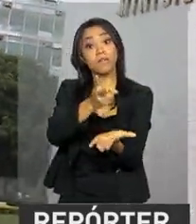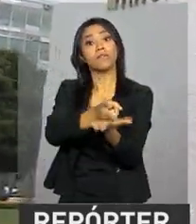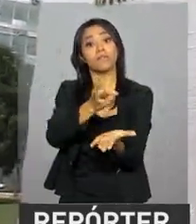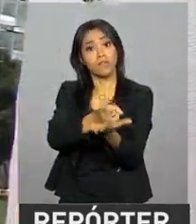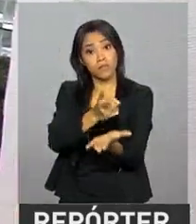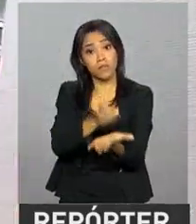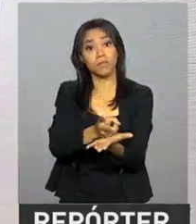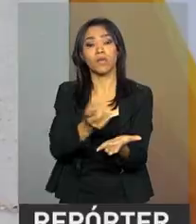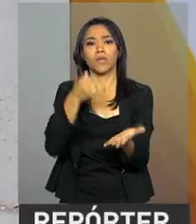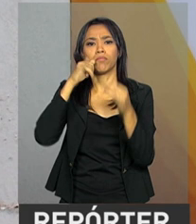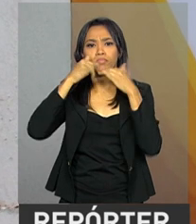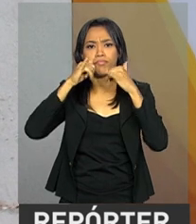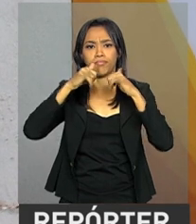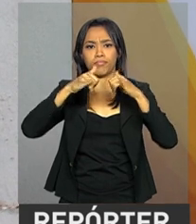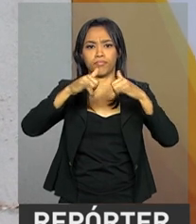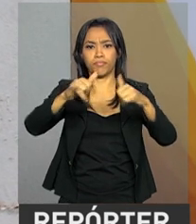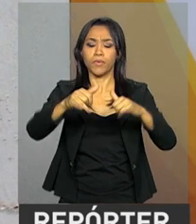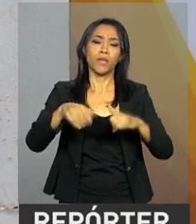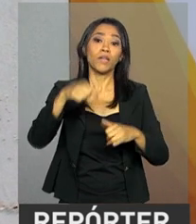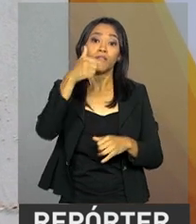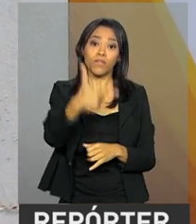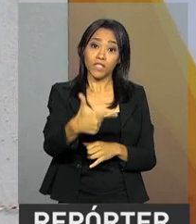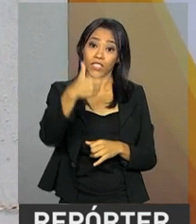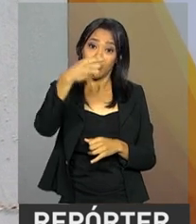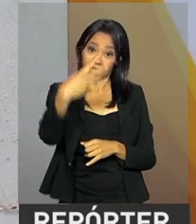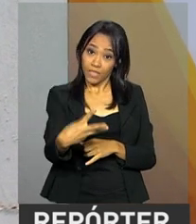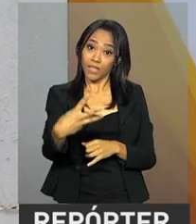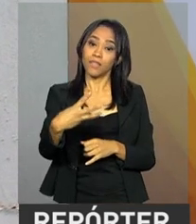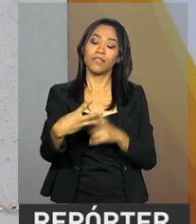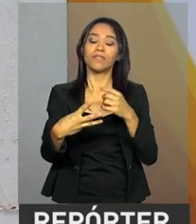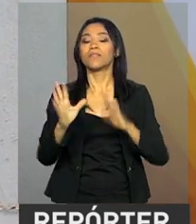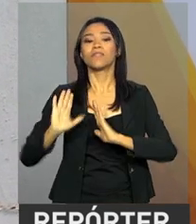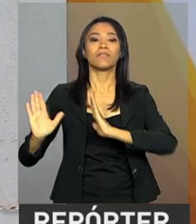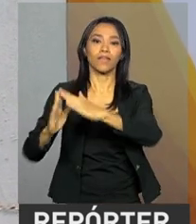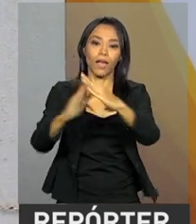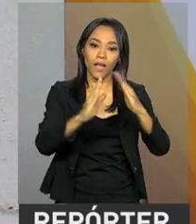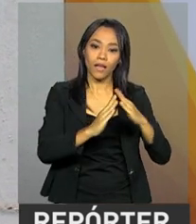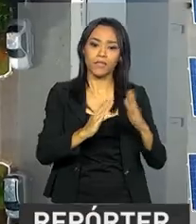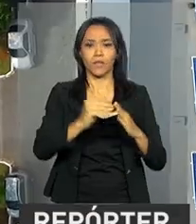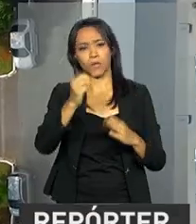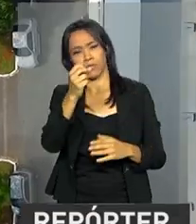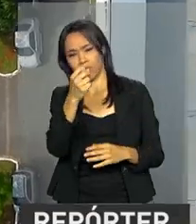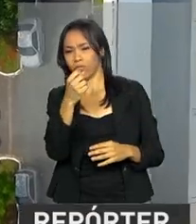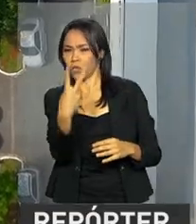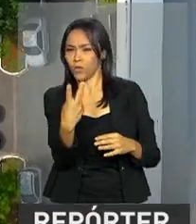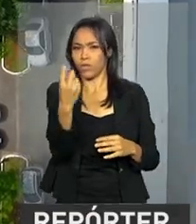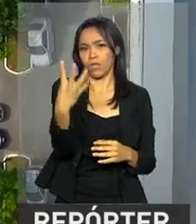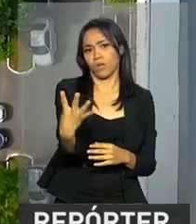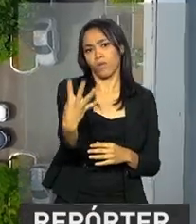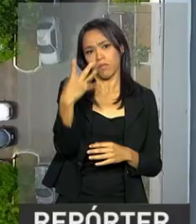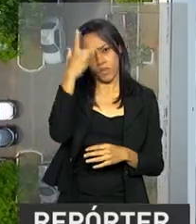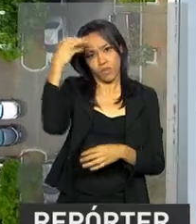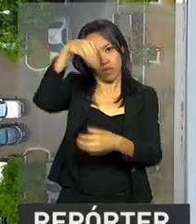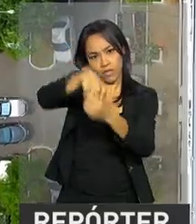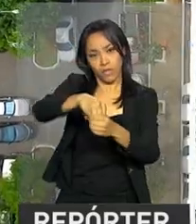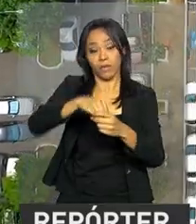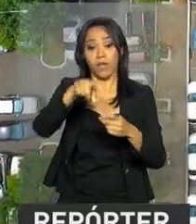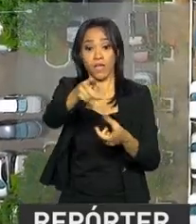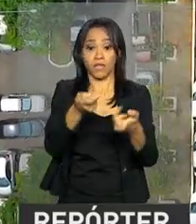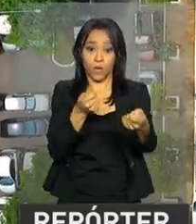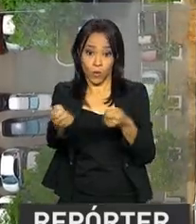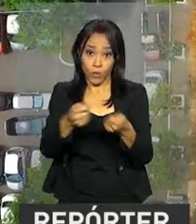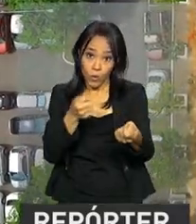de eletricidade de 23 residências com três a quatro moradores além da economia a energia